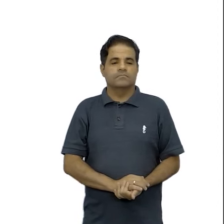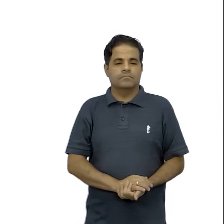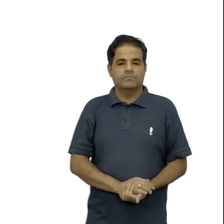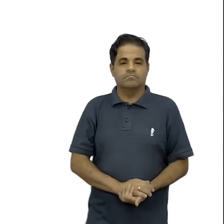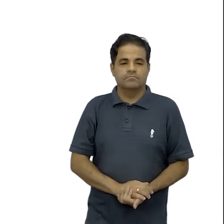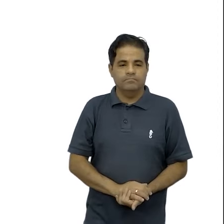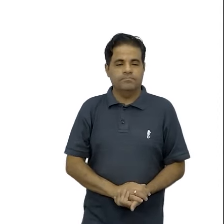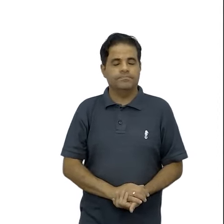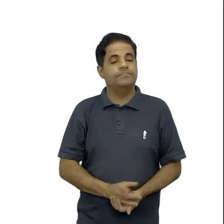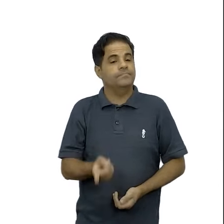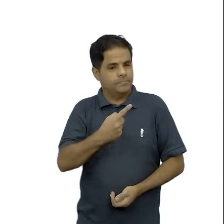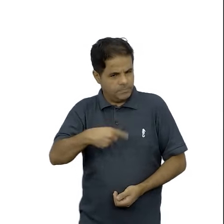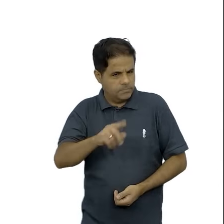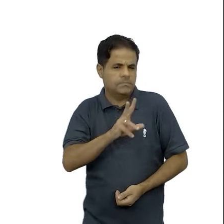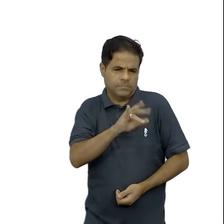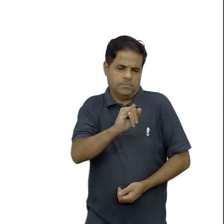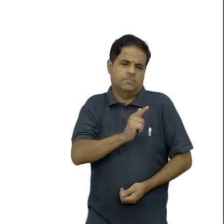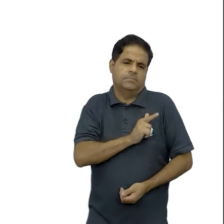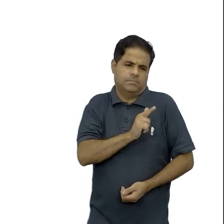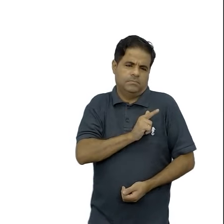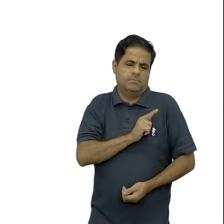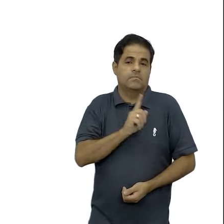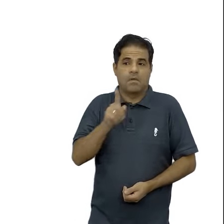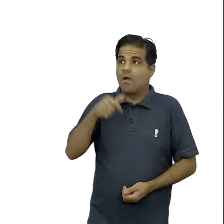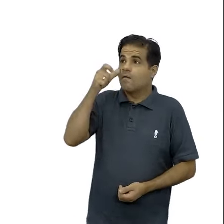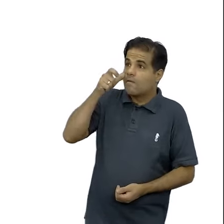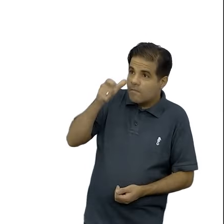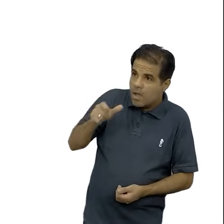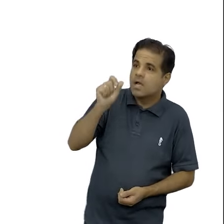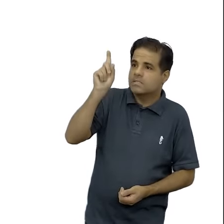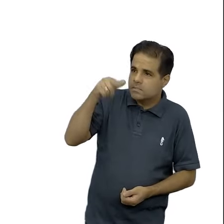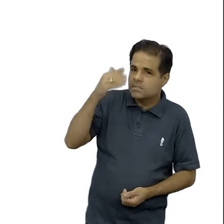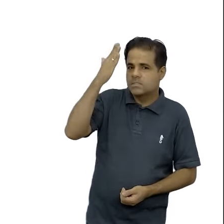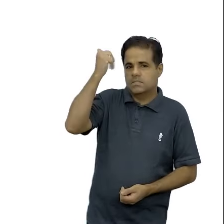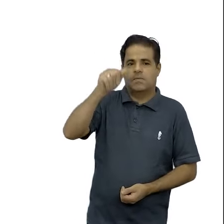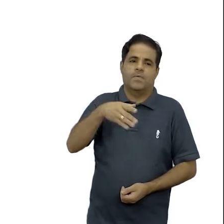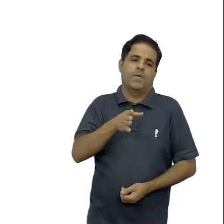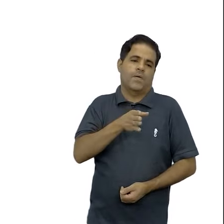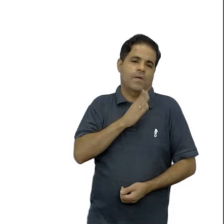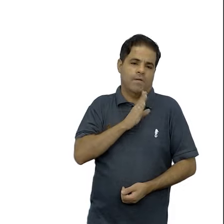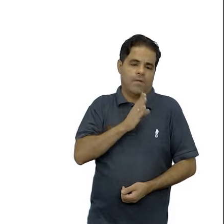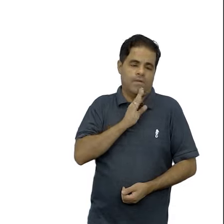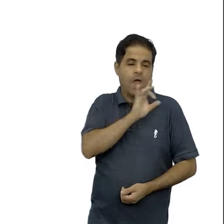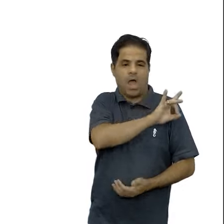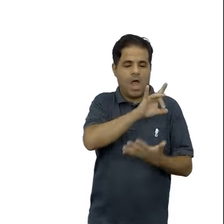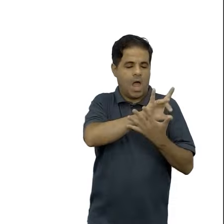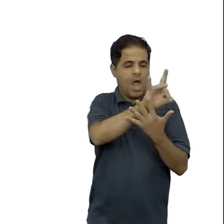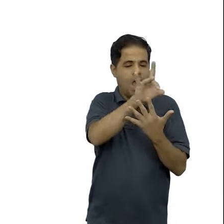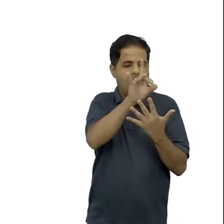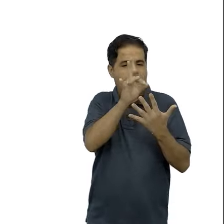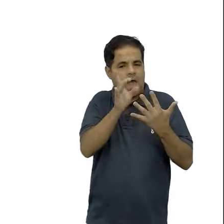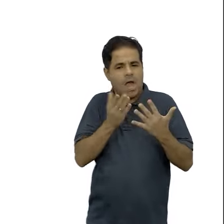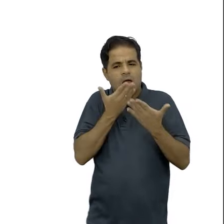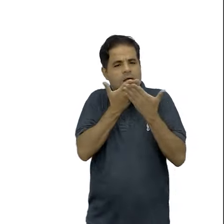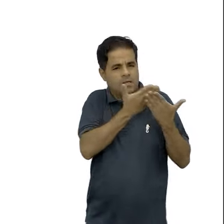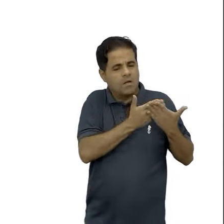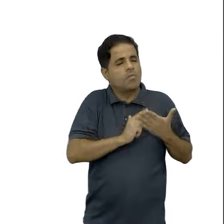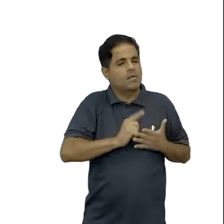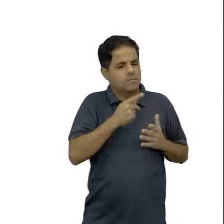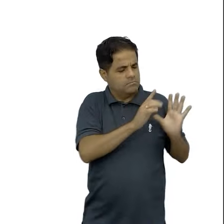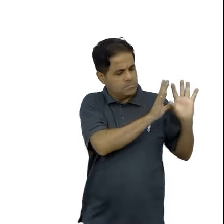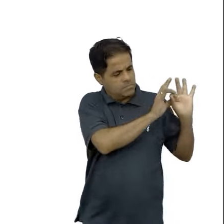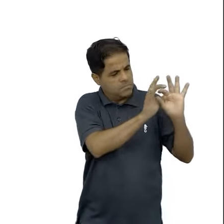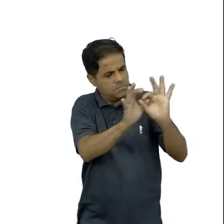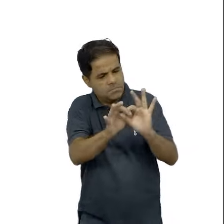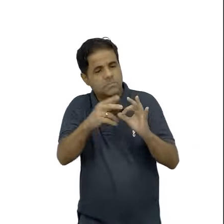E aí a gente tem, como vocês conhecem, aulas, cada aula tem o seu contexto, tem